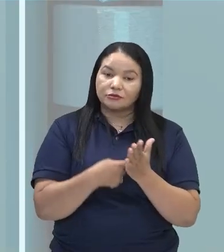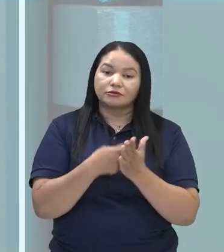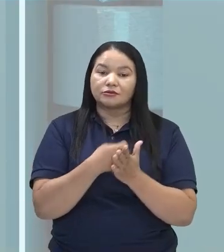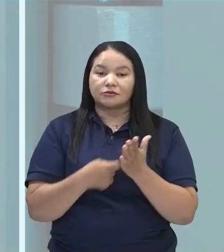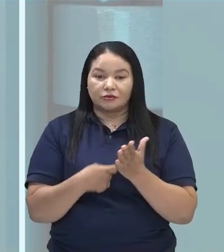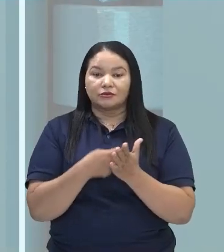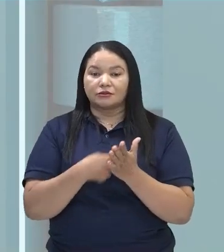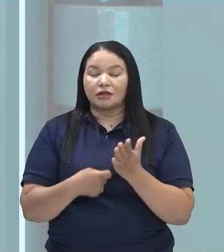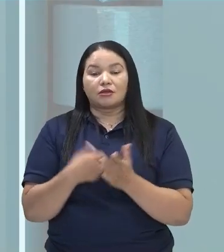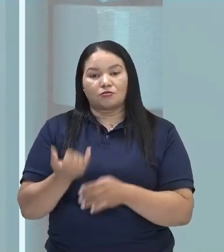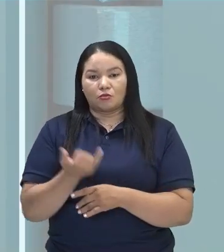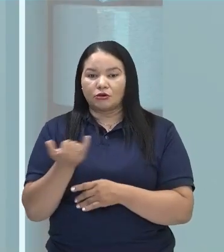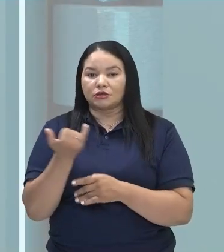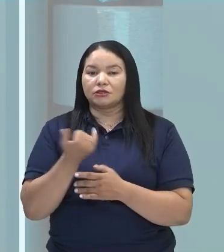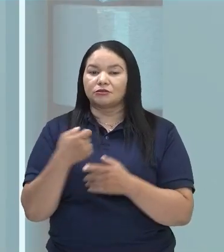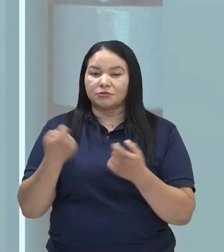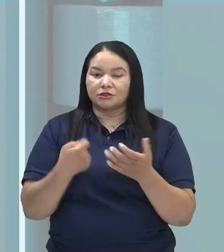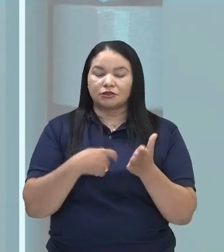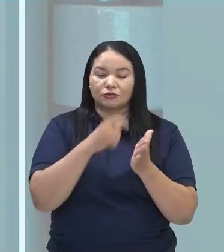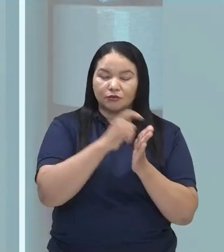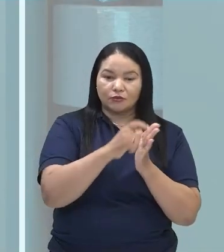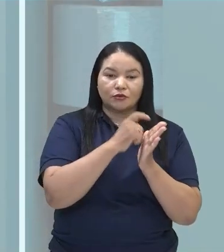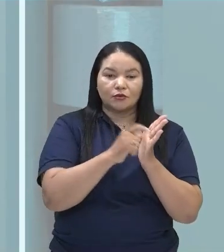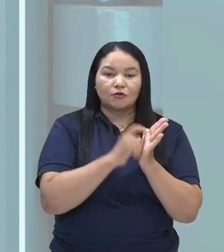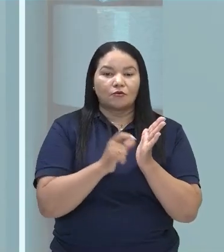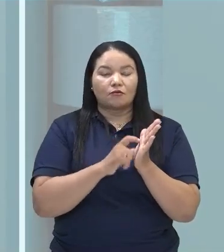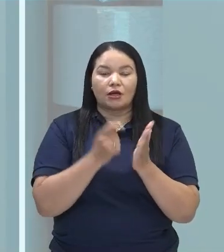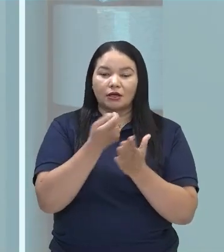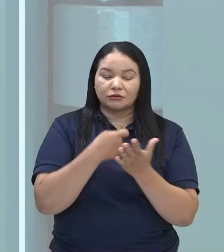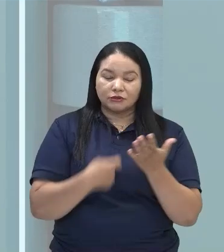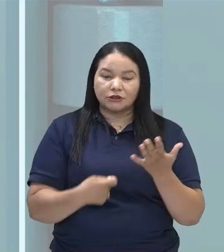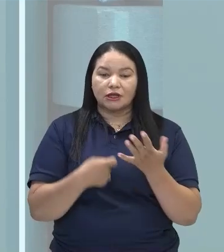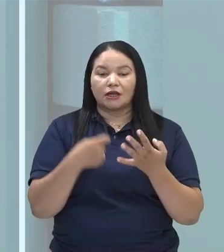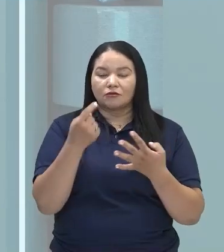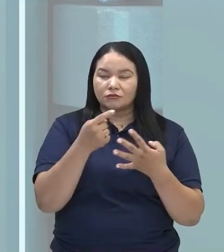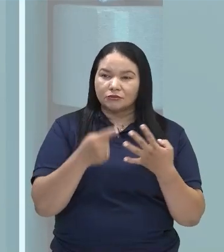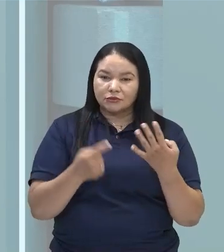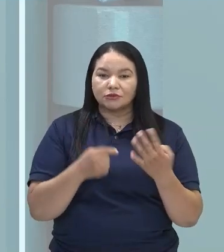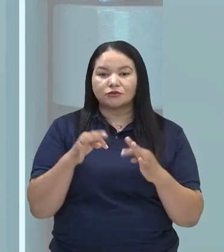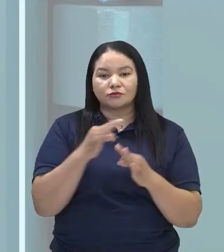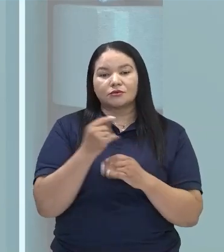de estabelecer critérios para trazer anotações, e isso vai me